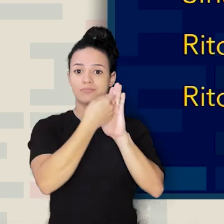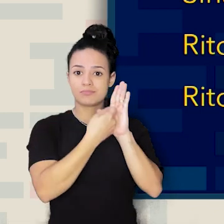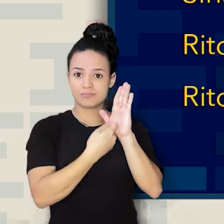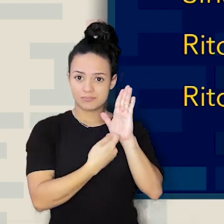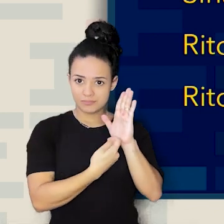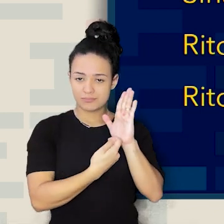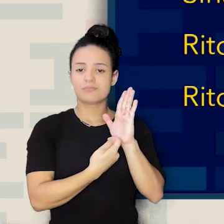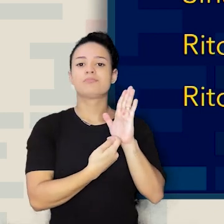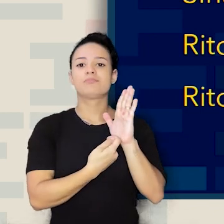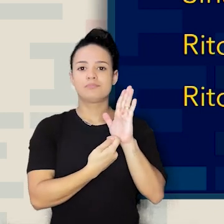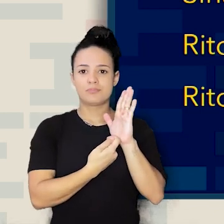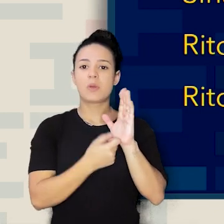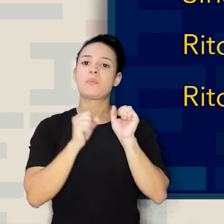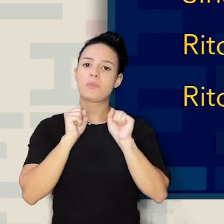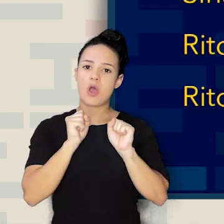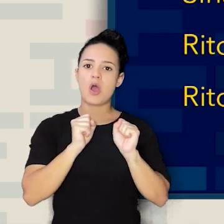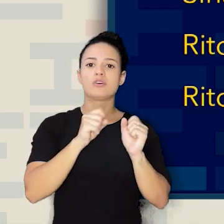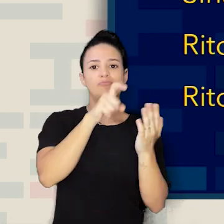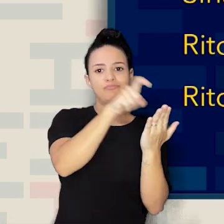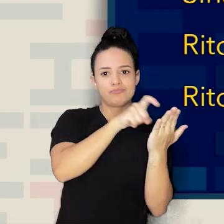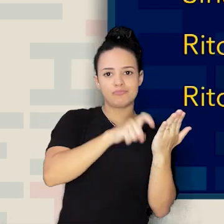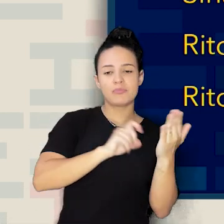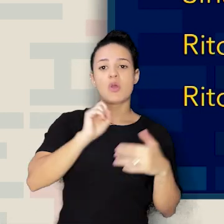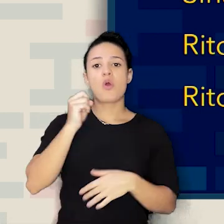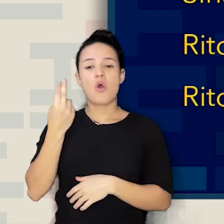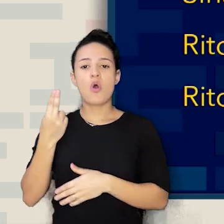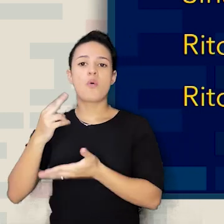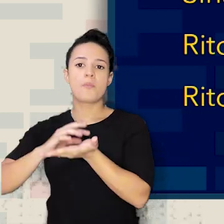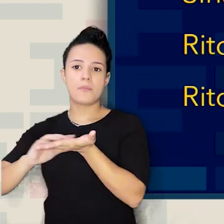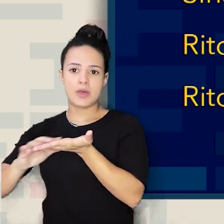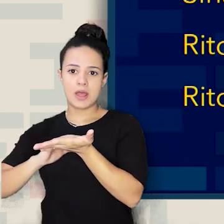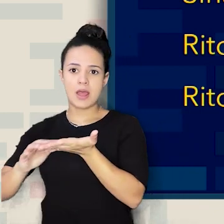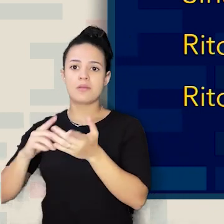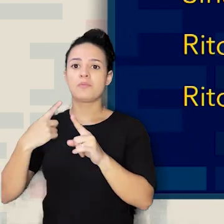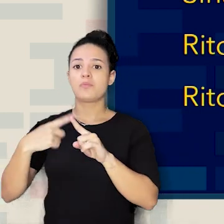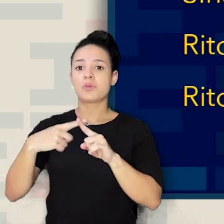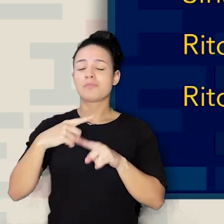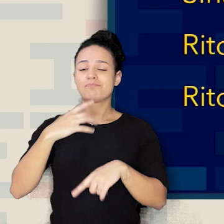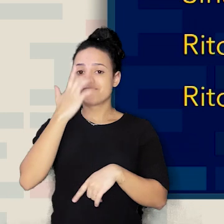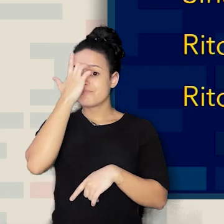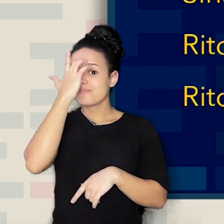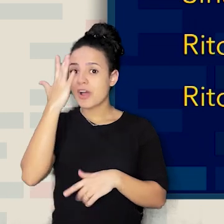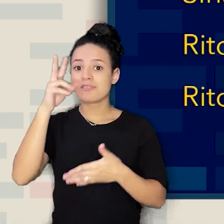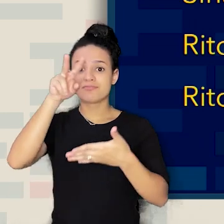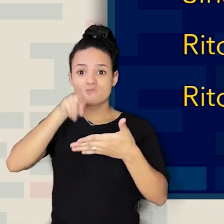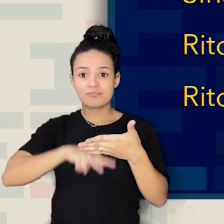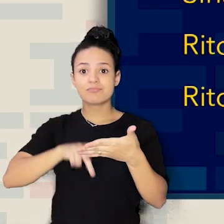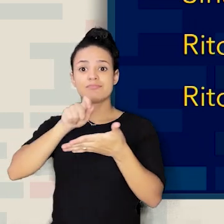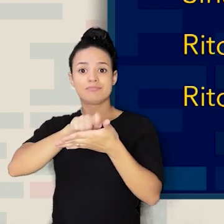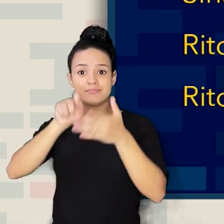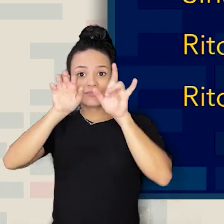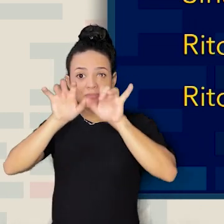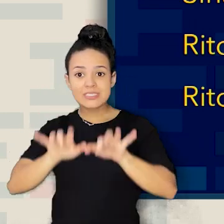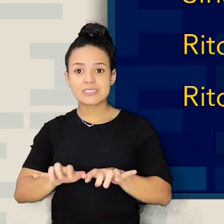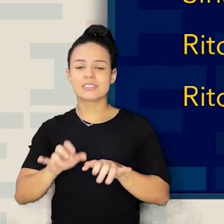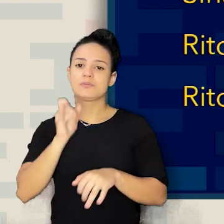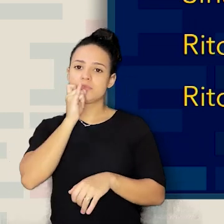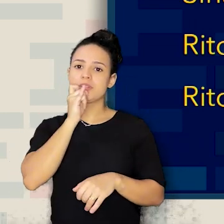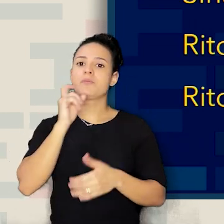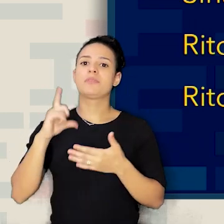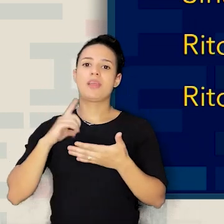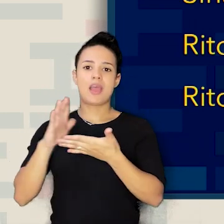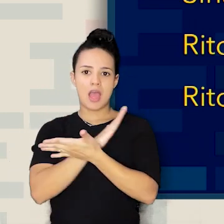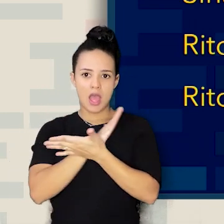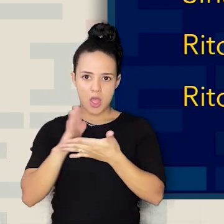seja em tinta ou Braille, pois otimiza o processo de escrita e leitura de uma obra musical. Consideramos alguns, e aí eu trouxe